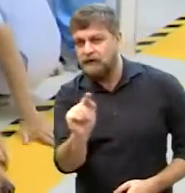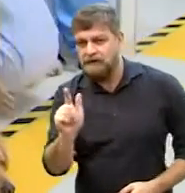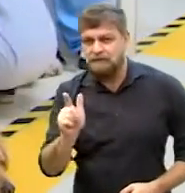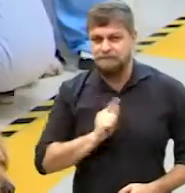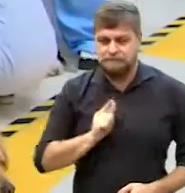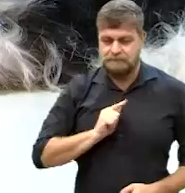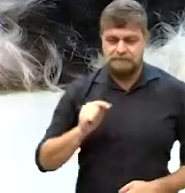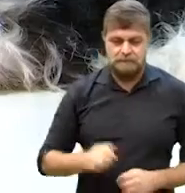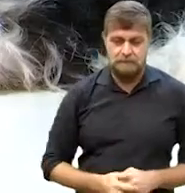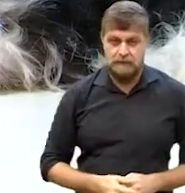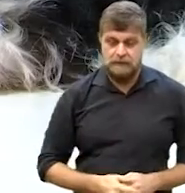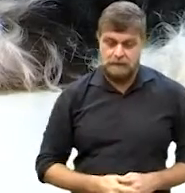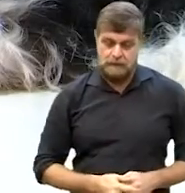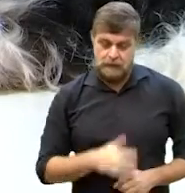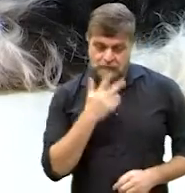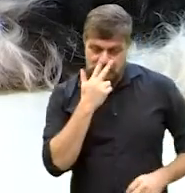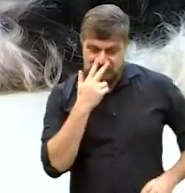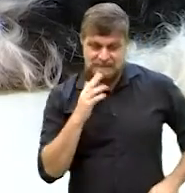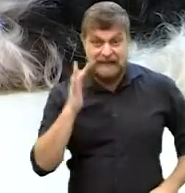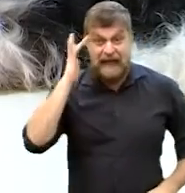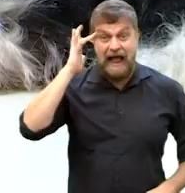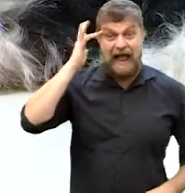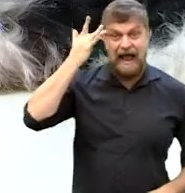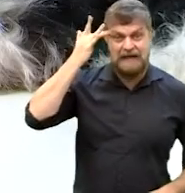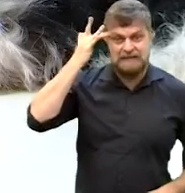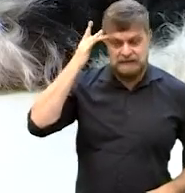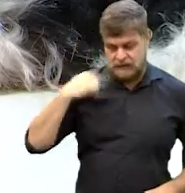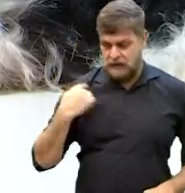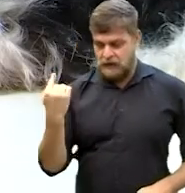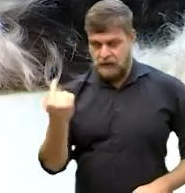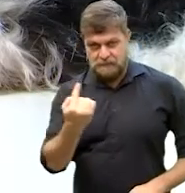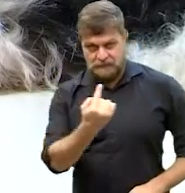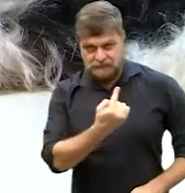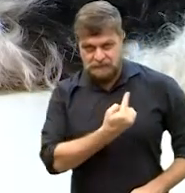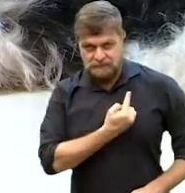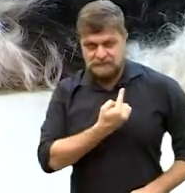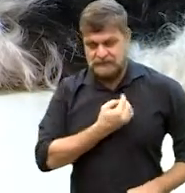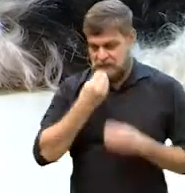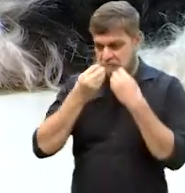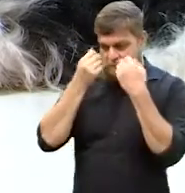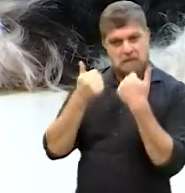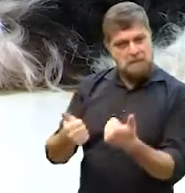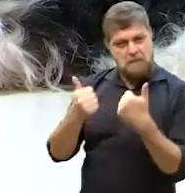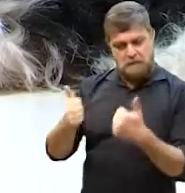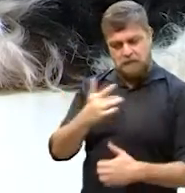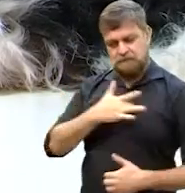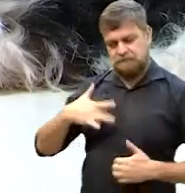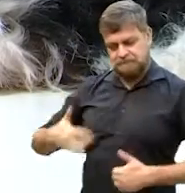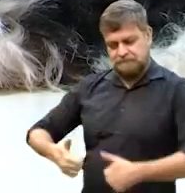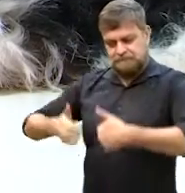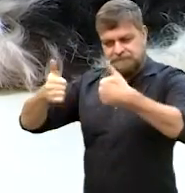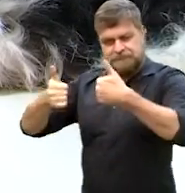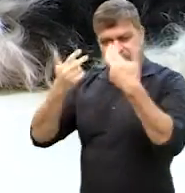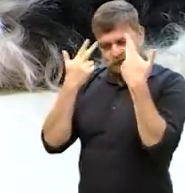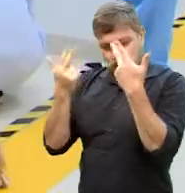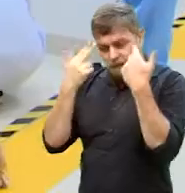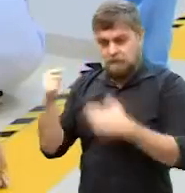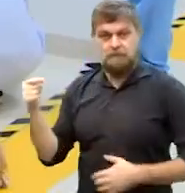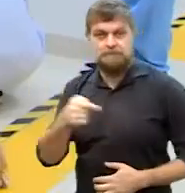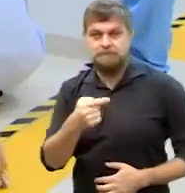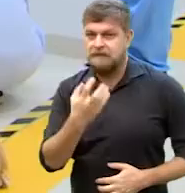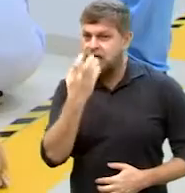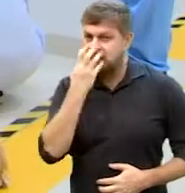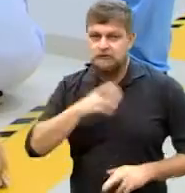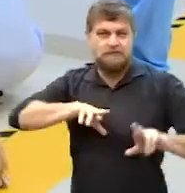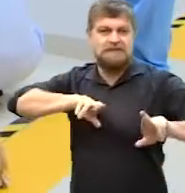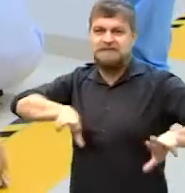de, às vezes, o que a gente acha que para nós é bom, é saudável, é natural,